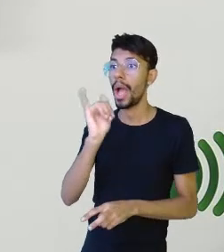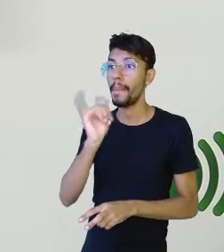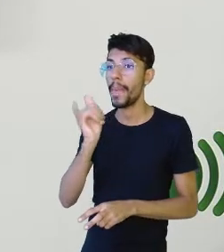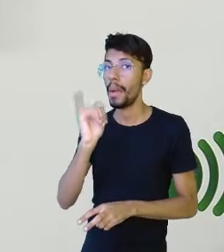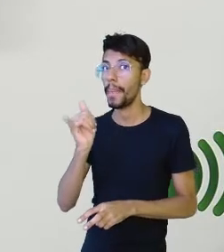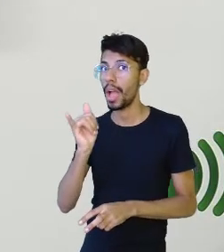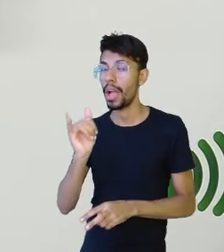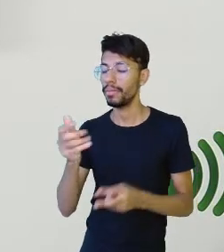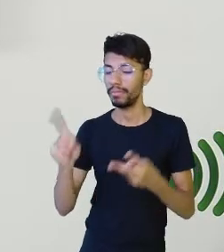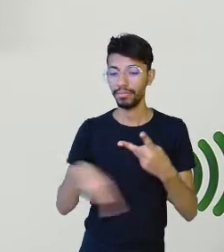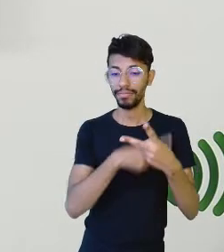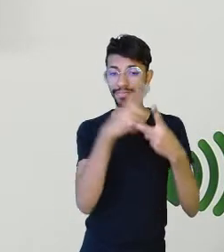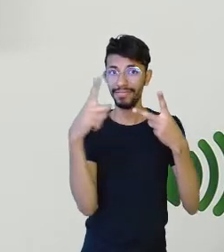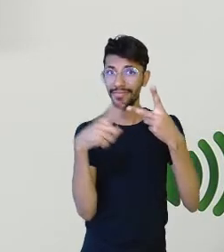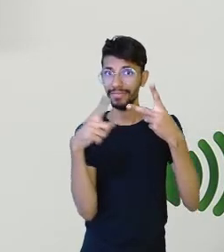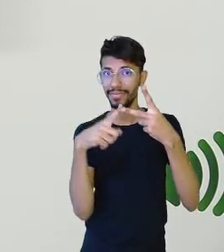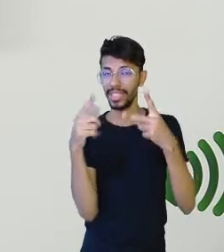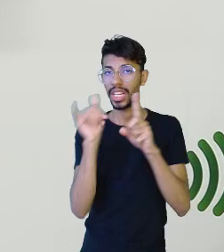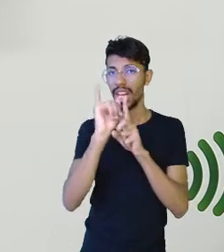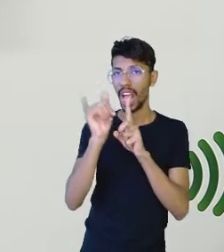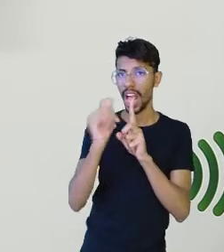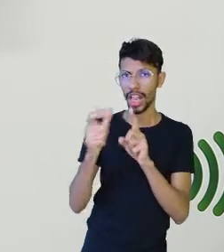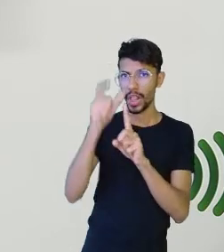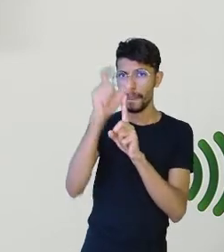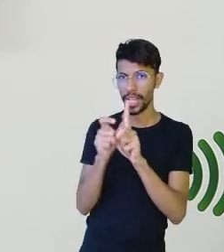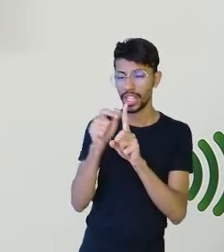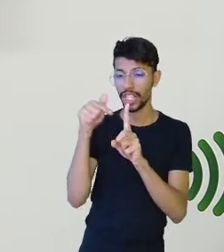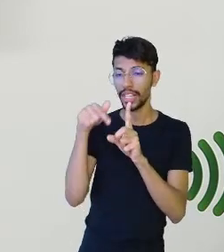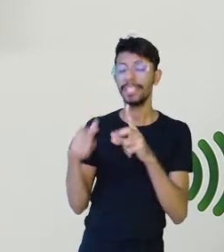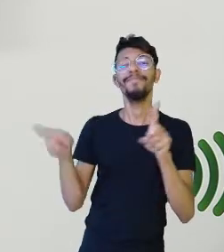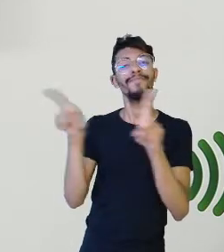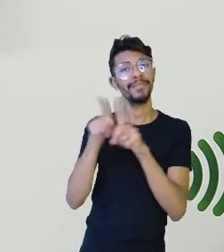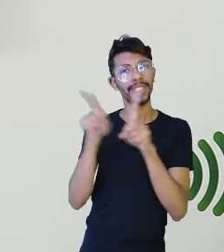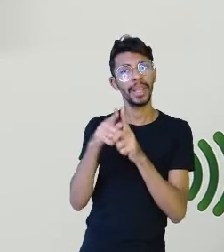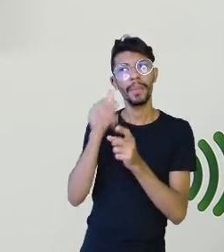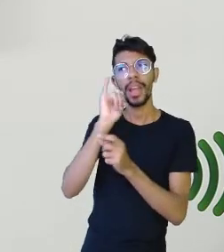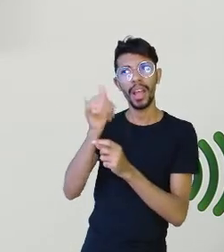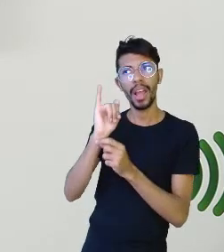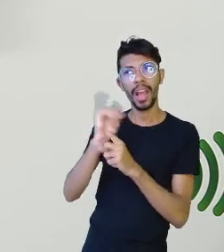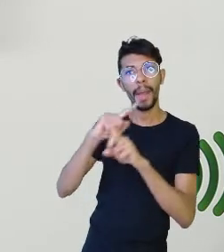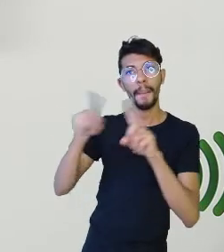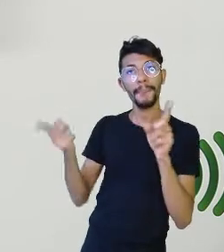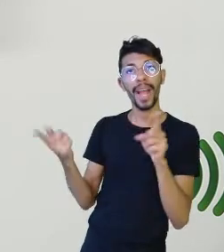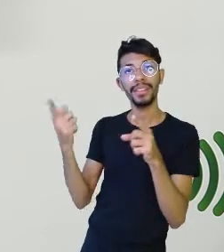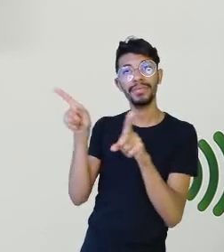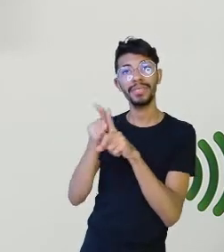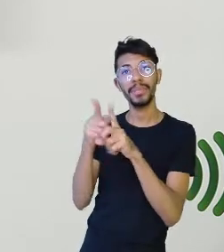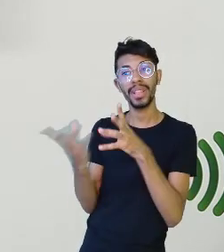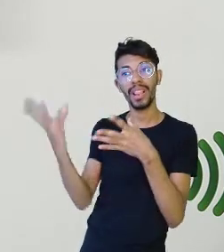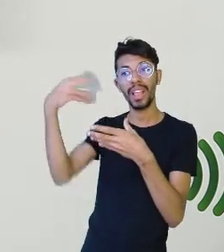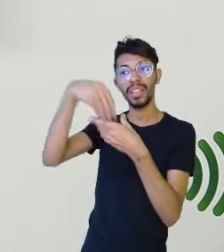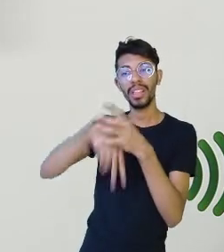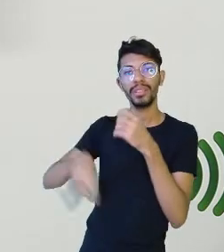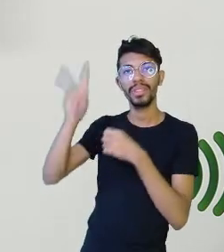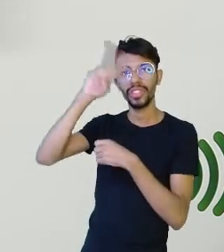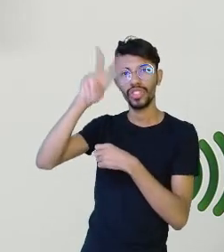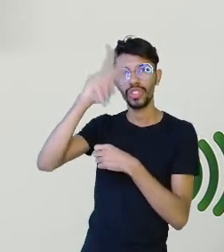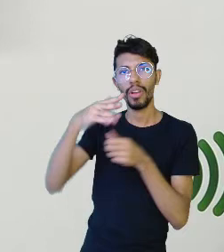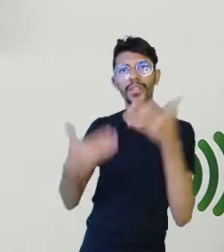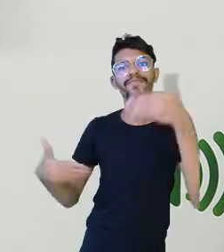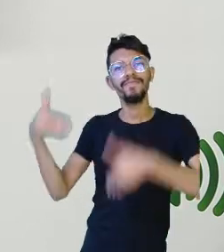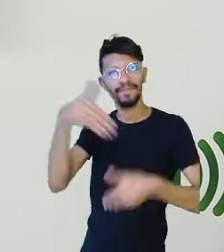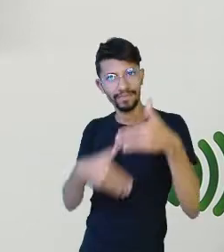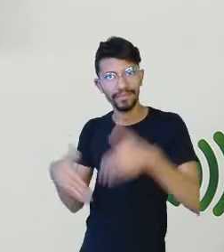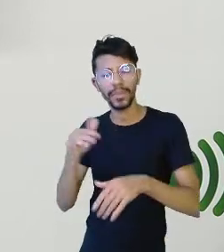o narrador-personagem, ele também está contando, mas ele está dentro da história. Por